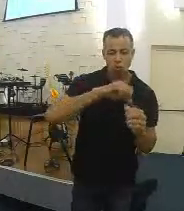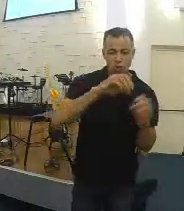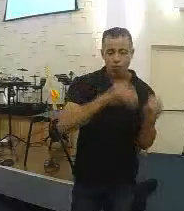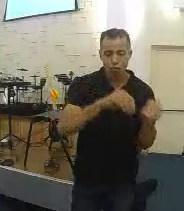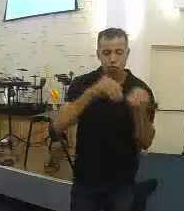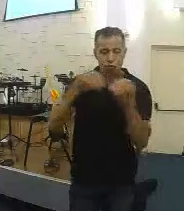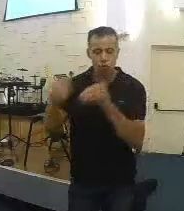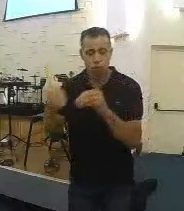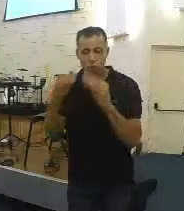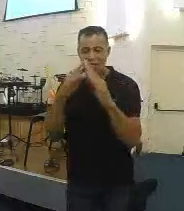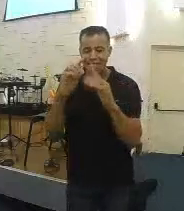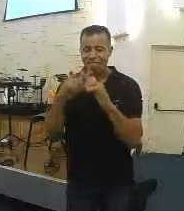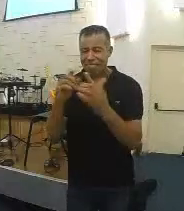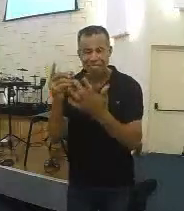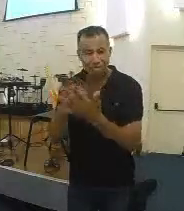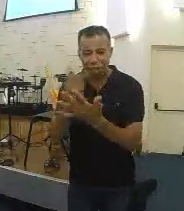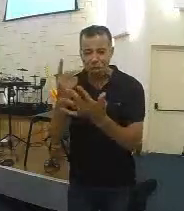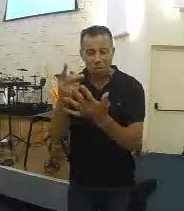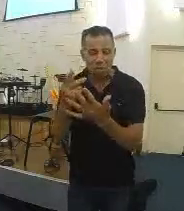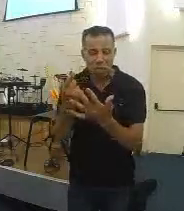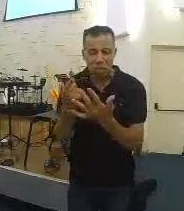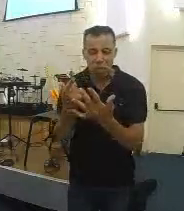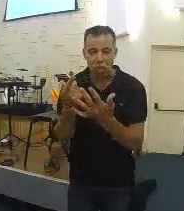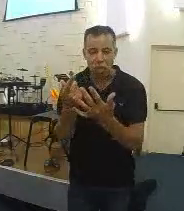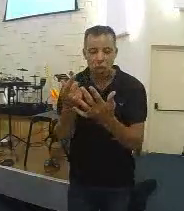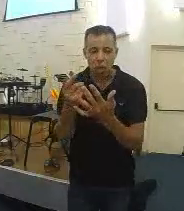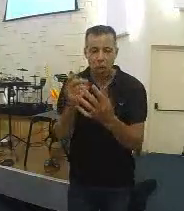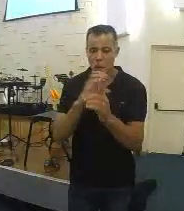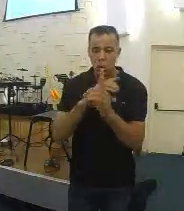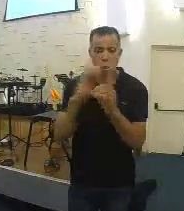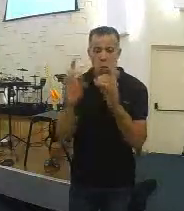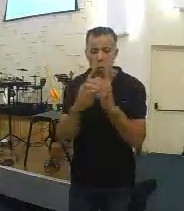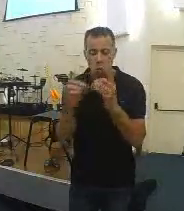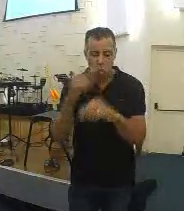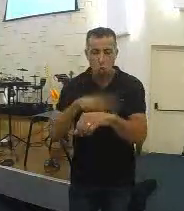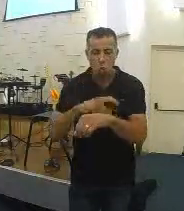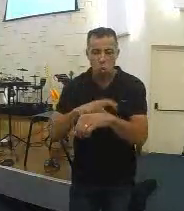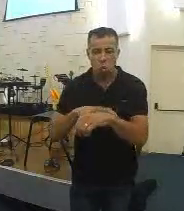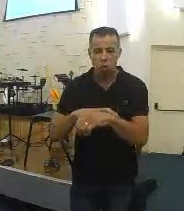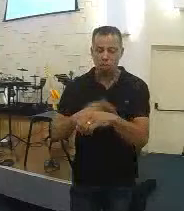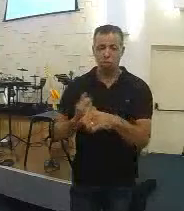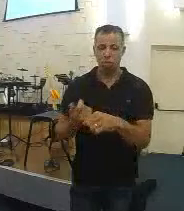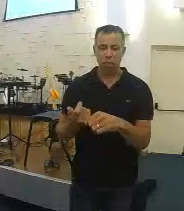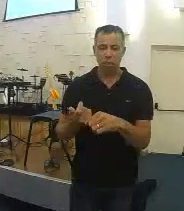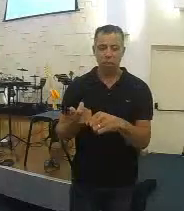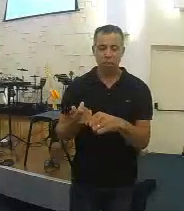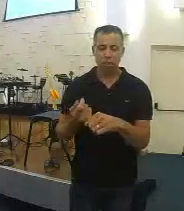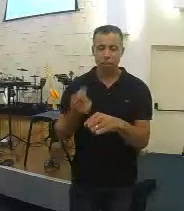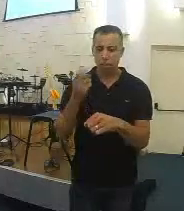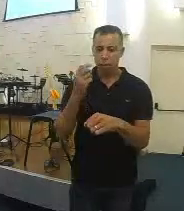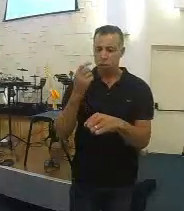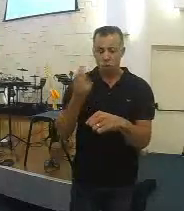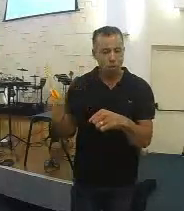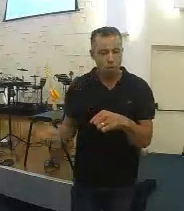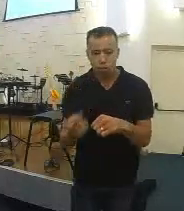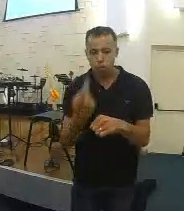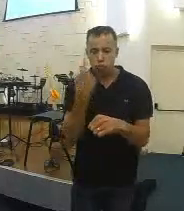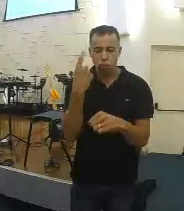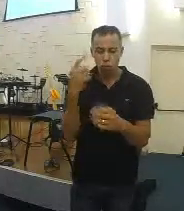acontecendo. Pastor, estava. Na hora do culto, estava, pastor. Eu digo: eu vou acreditar, porque você é crente em Jesus, não vai mentir.